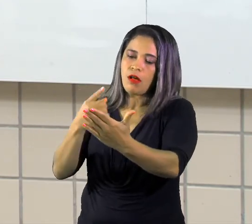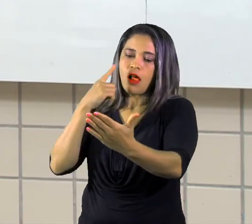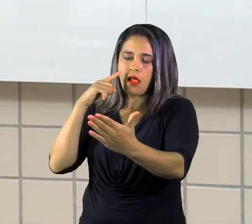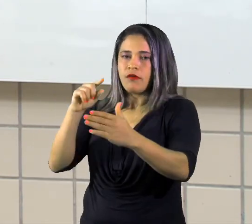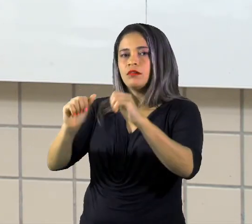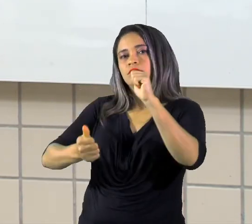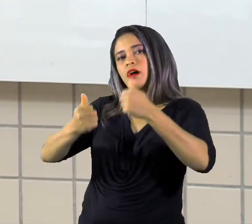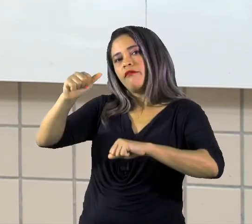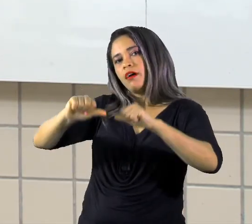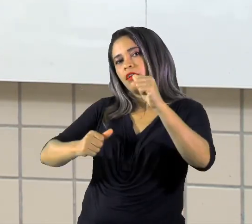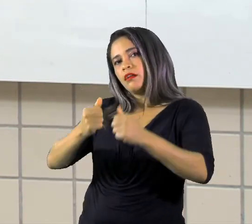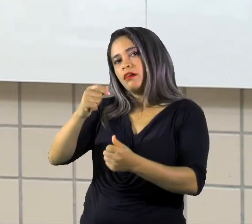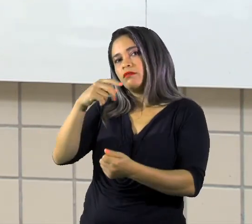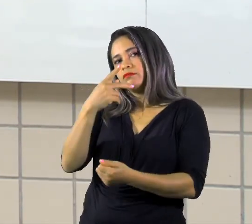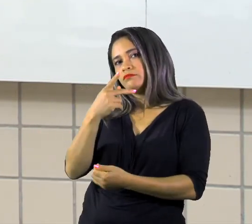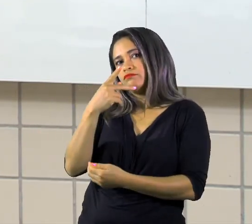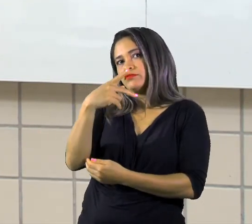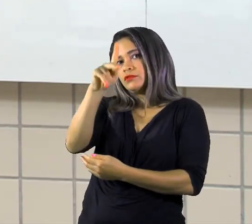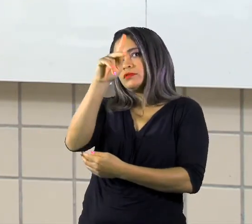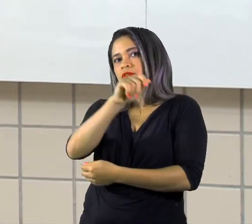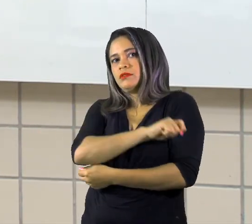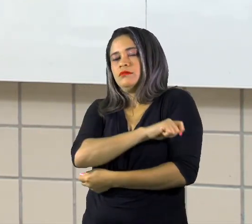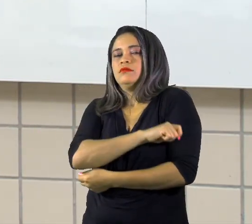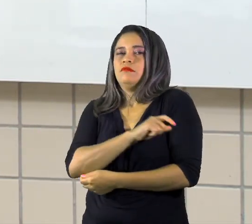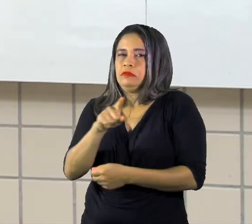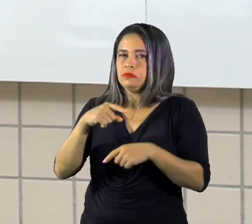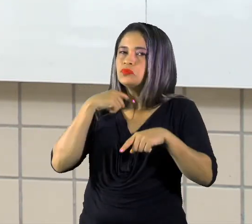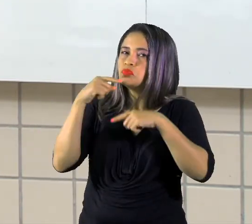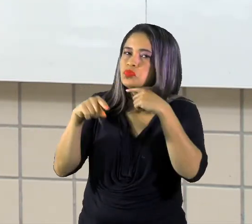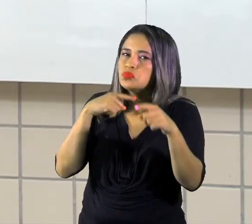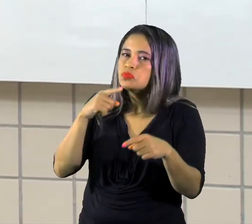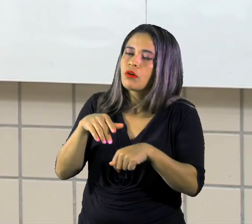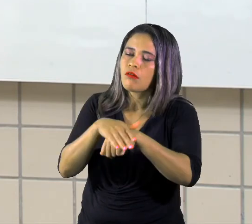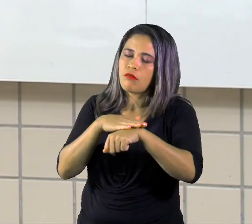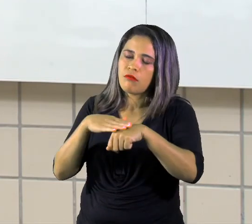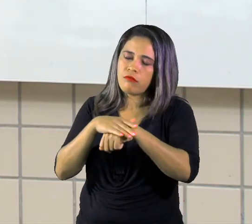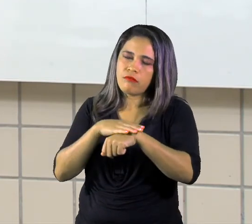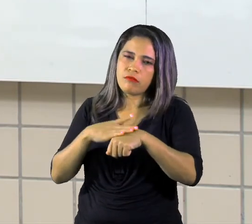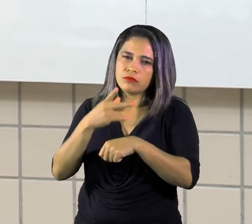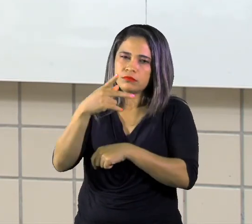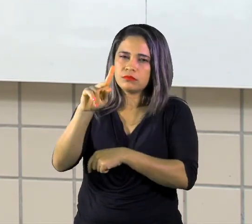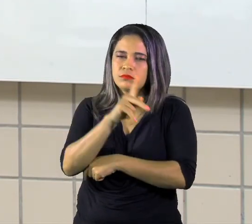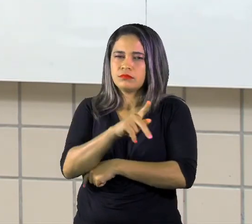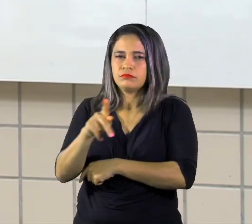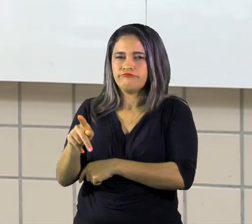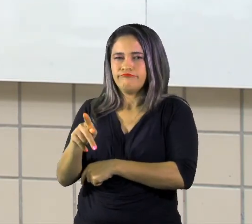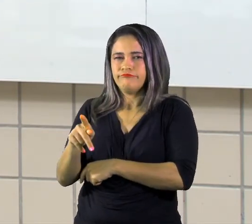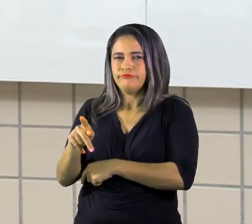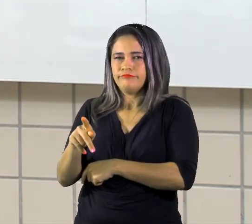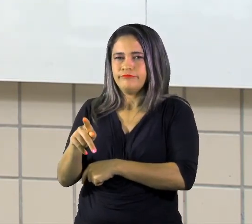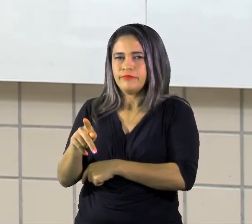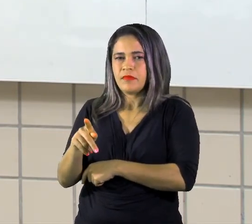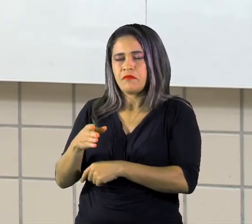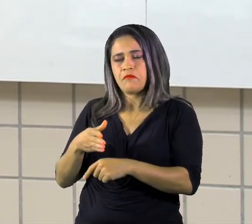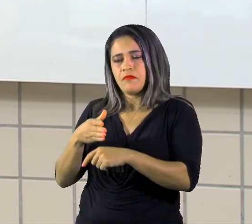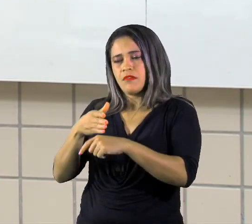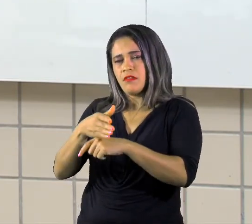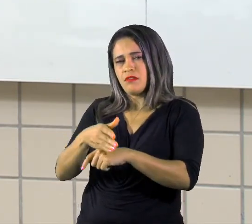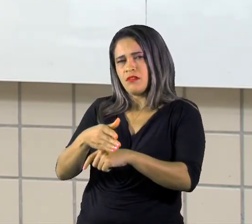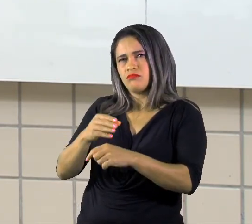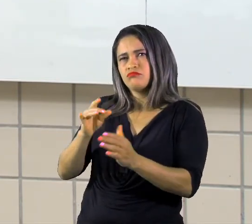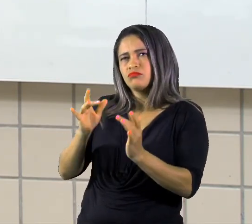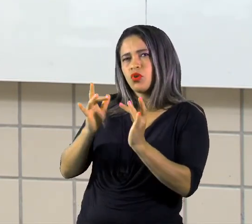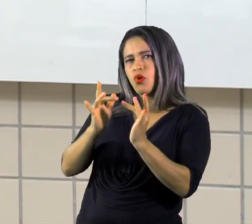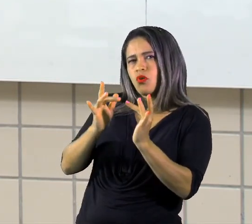seus professores. Caso vocês tenham dúvida, conversem com seus professores, entrem em contato com a escola e tirem